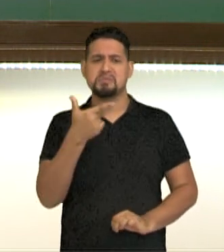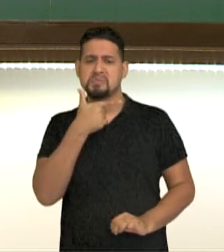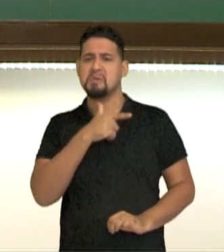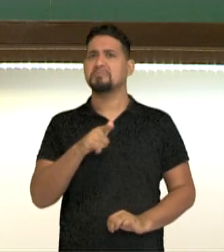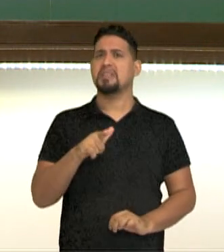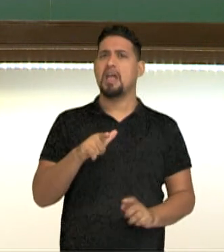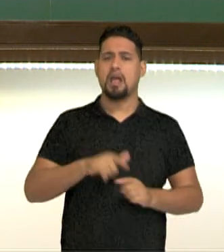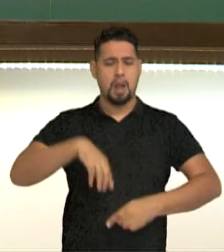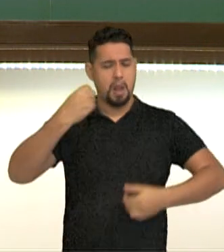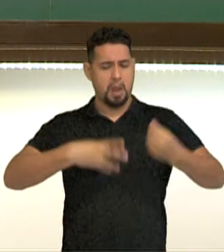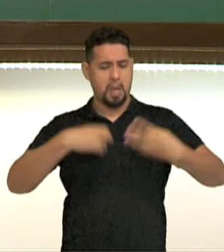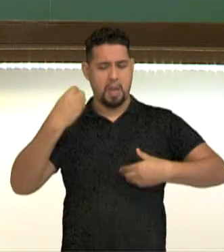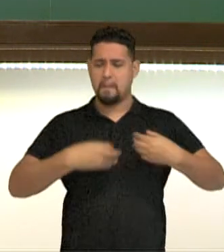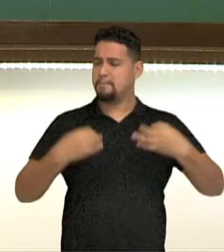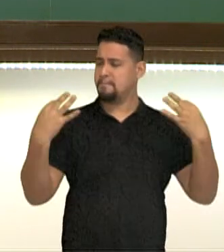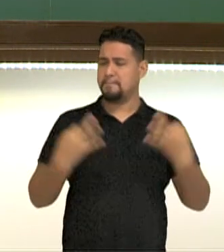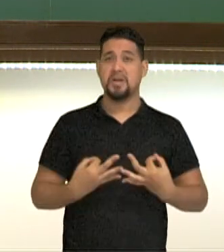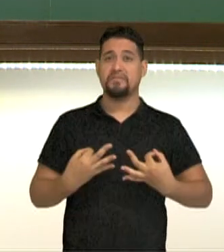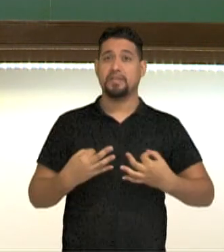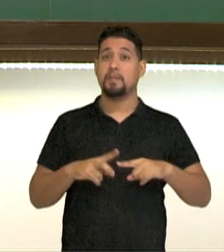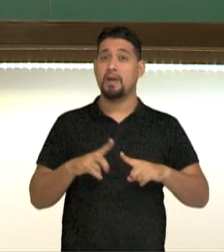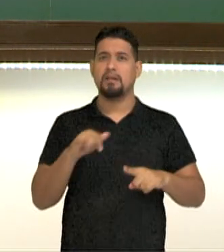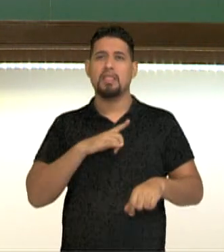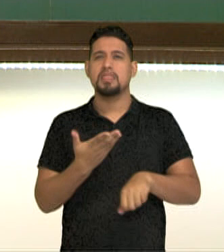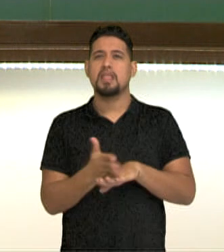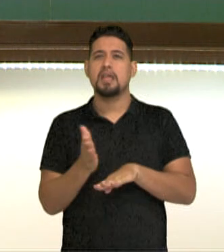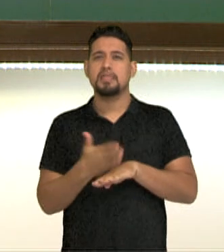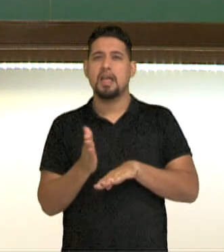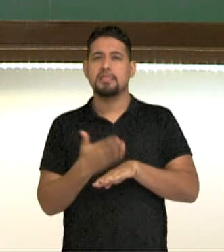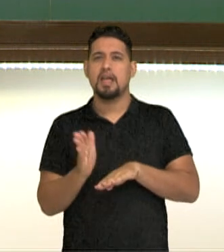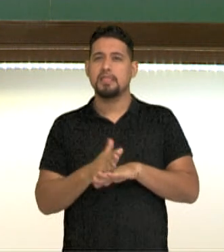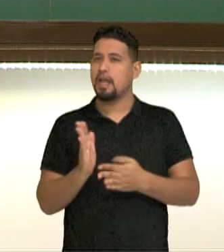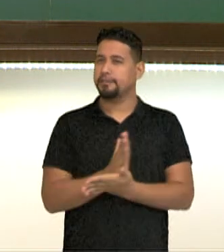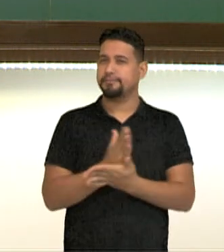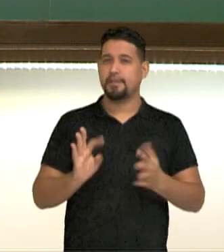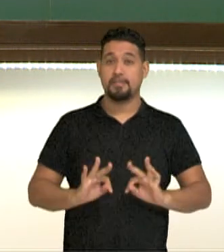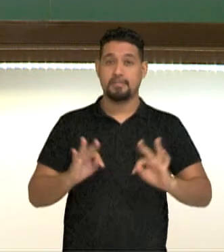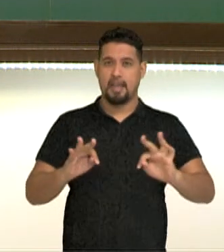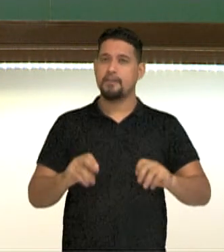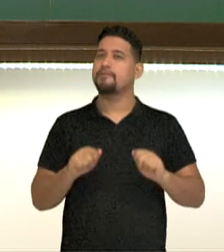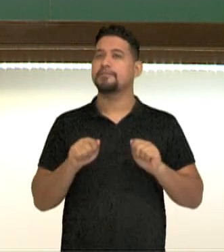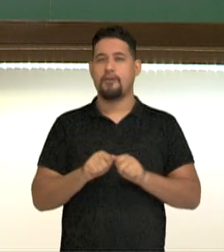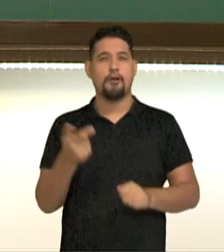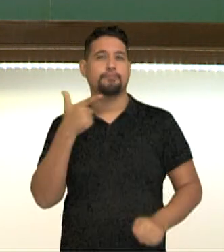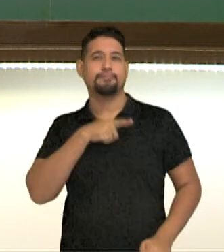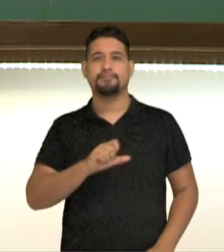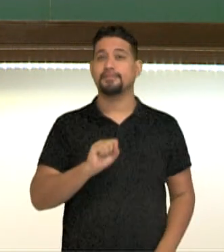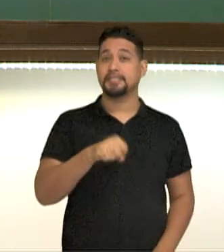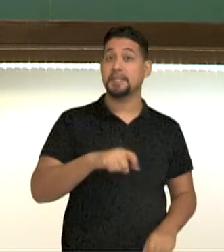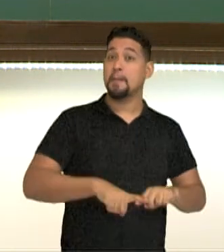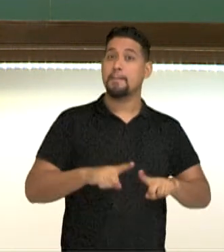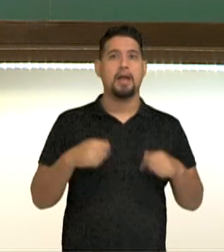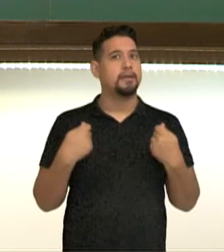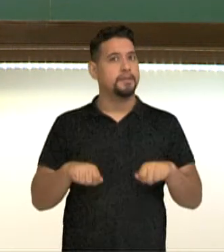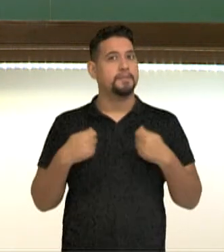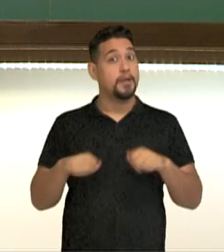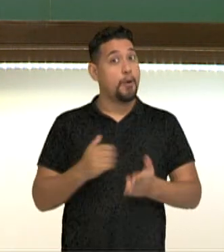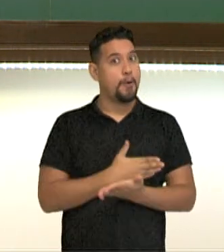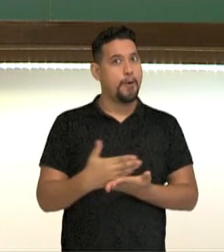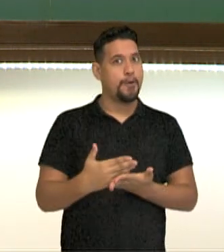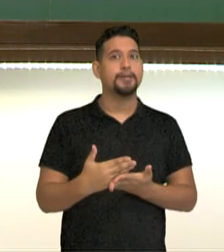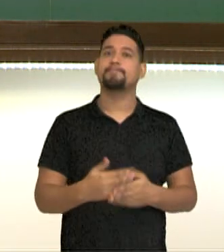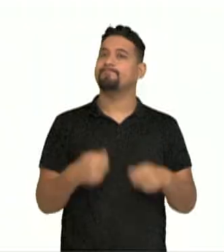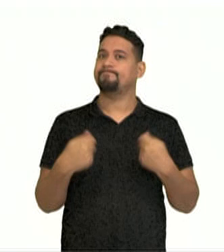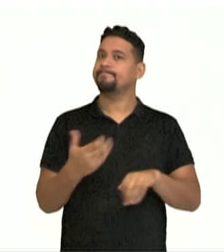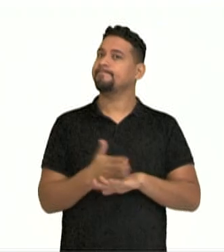consiga falar bem em público, se você treinar algumas técnicas, você vai conseguir. Só que você precisa começar, tem